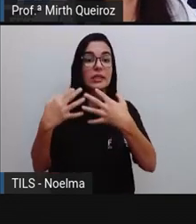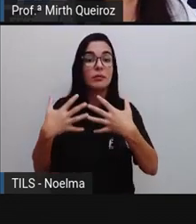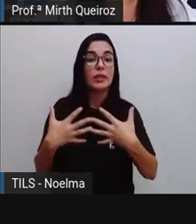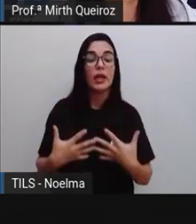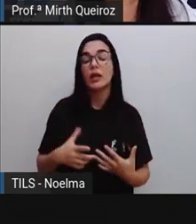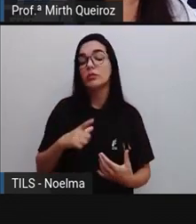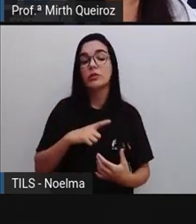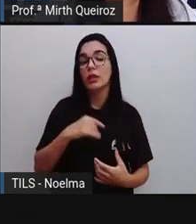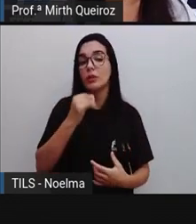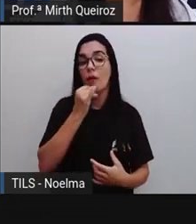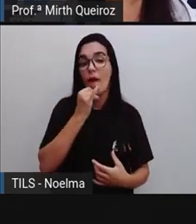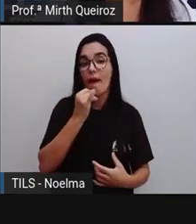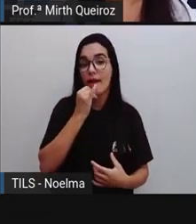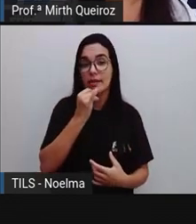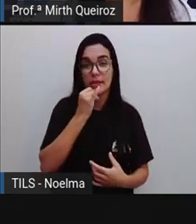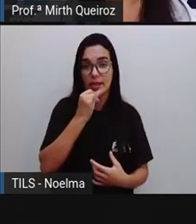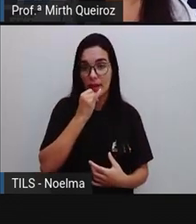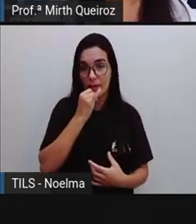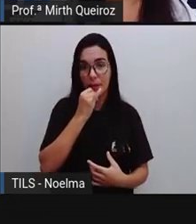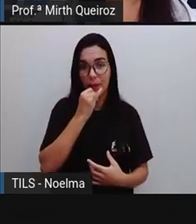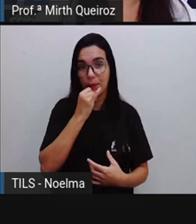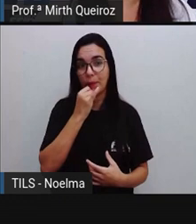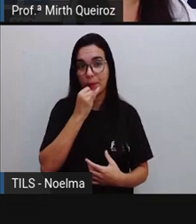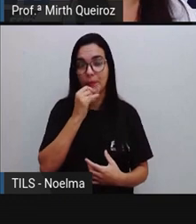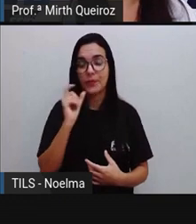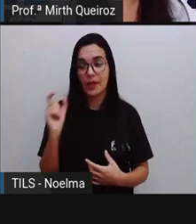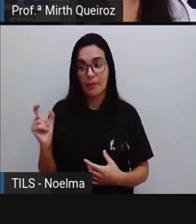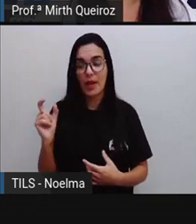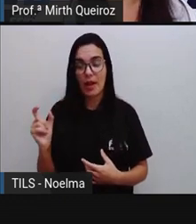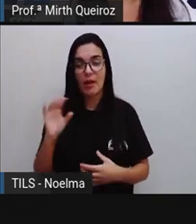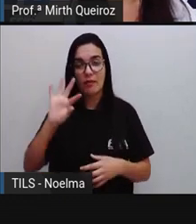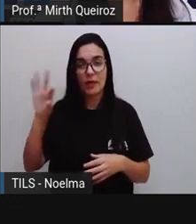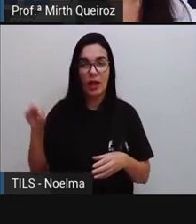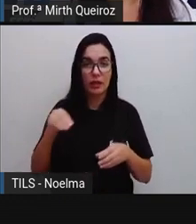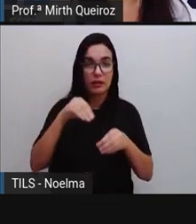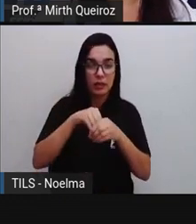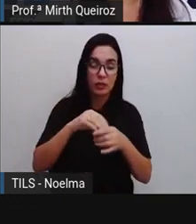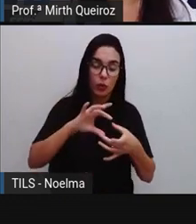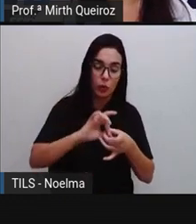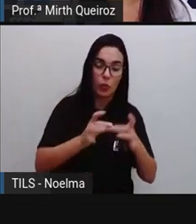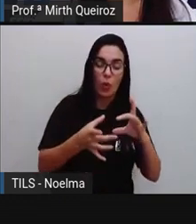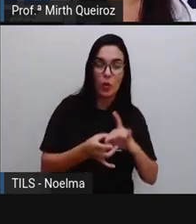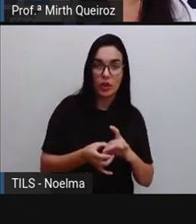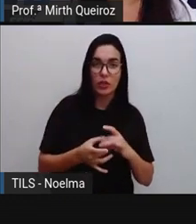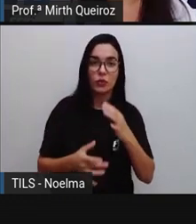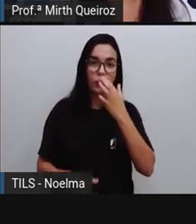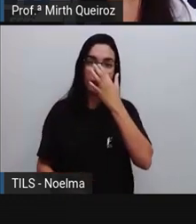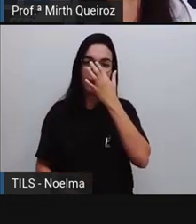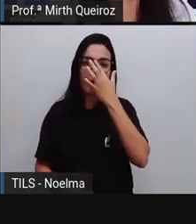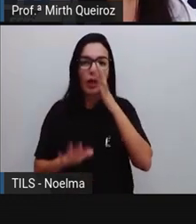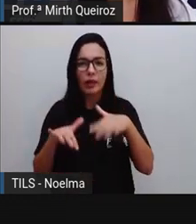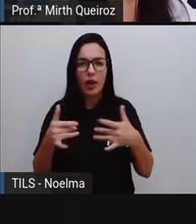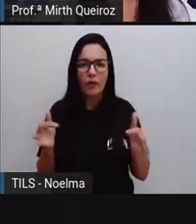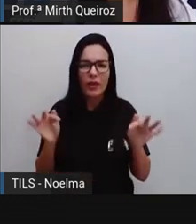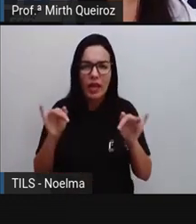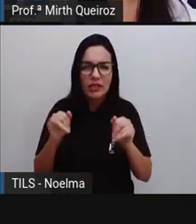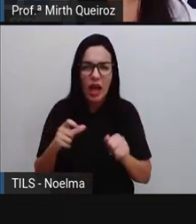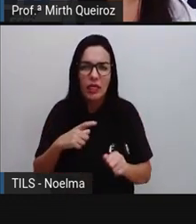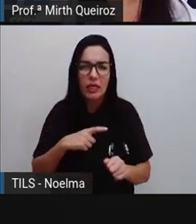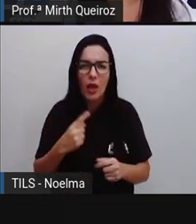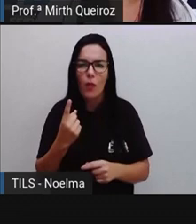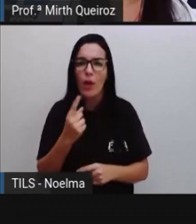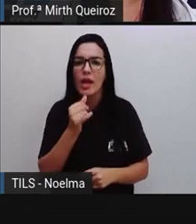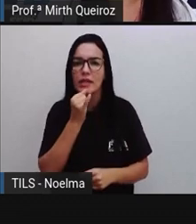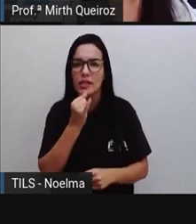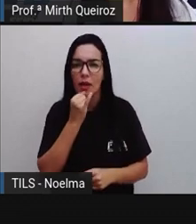para demonstrar aí como essa palavra poderia ser utilizada dentro de um contexto. Para finalizar, nós temos